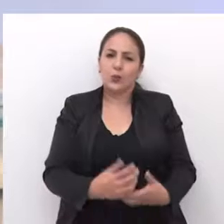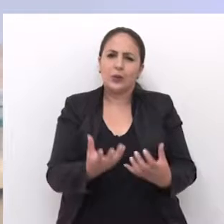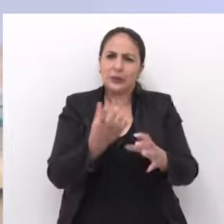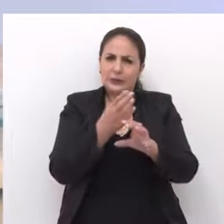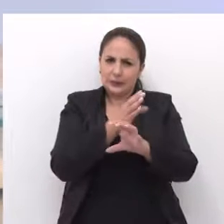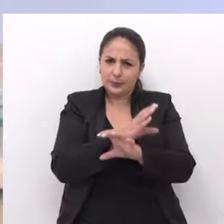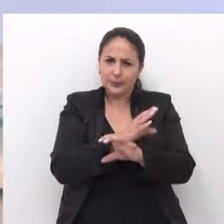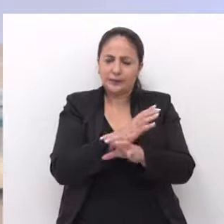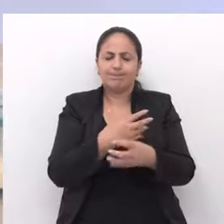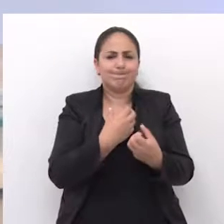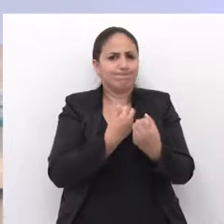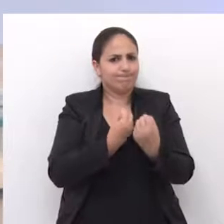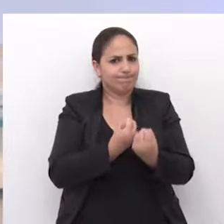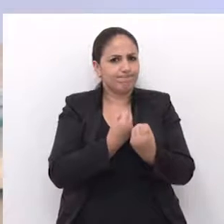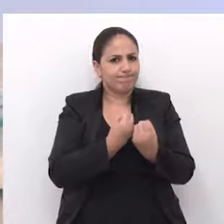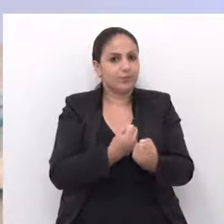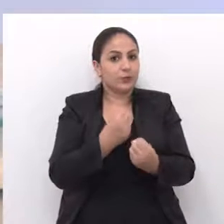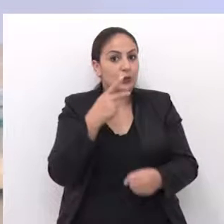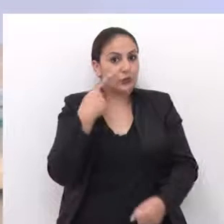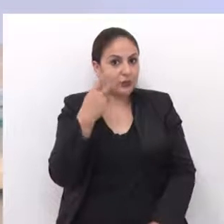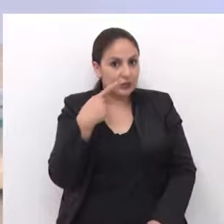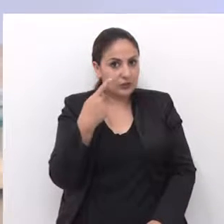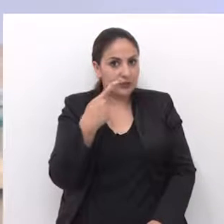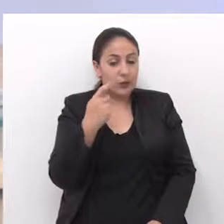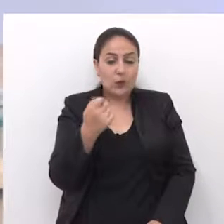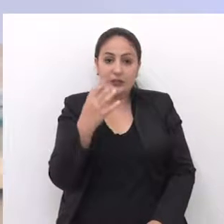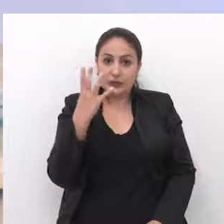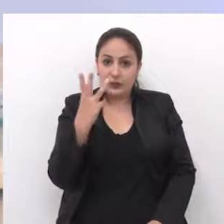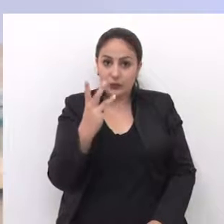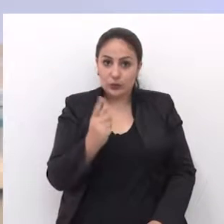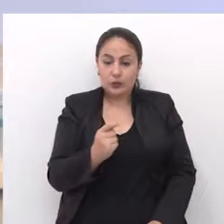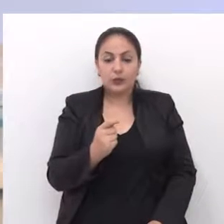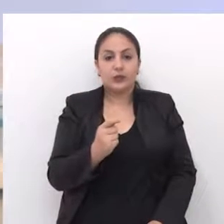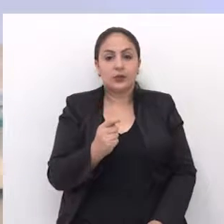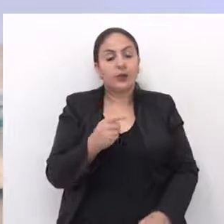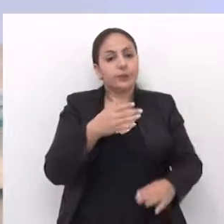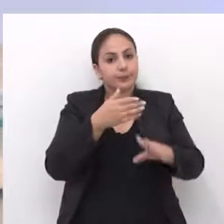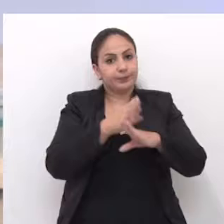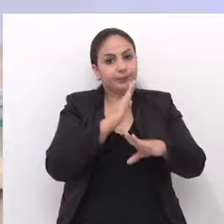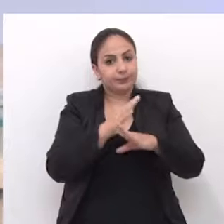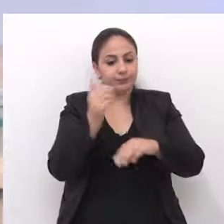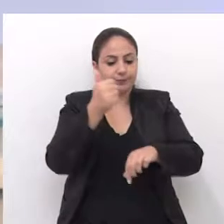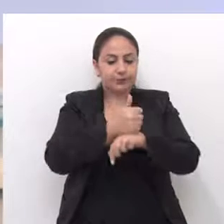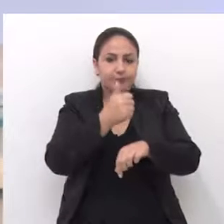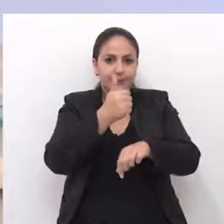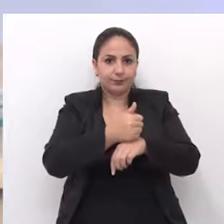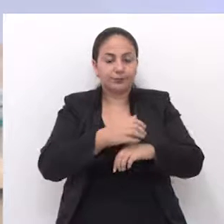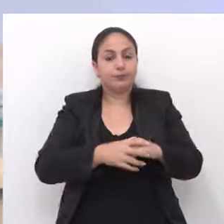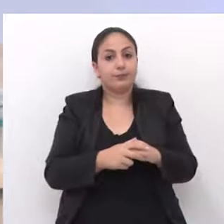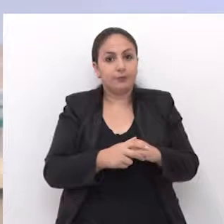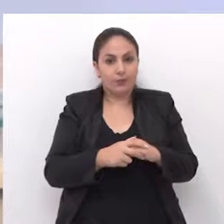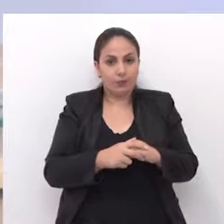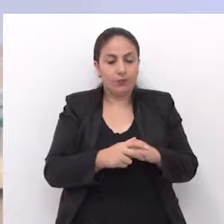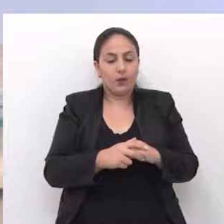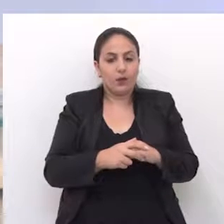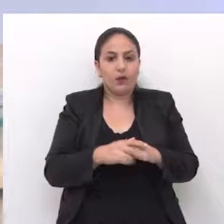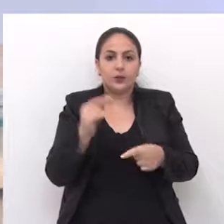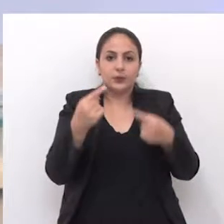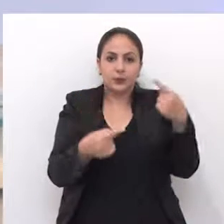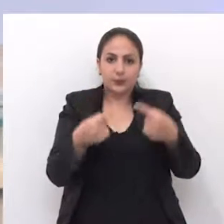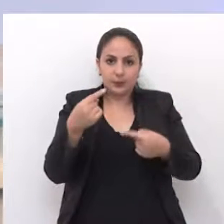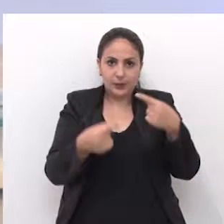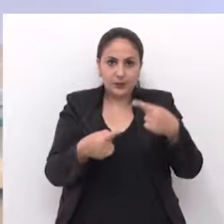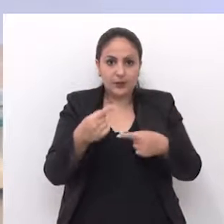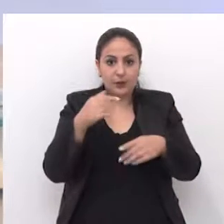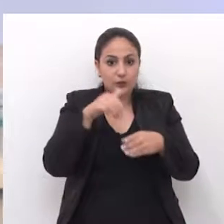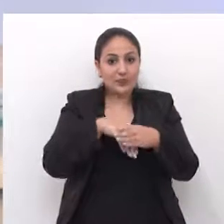Mesmo com clima hostil e tensão em torno dos vereadores, a maioria decidiu aprovar o substitutivo. O debate